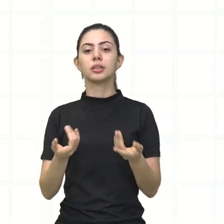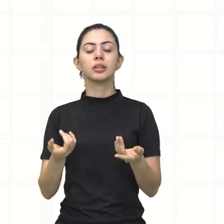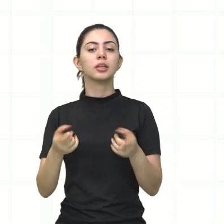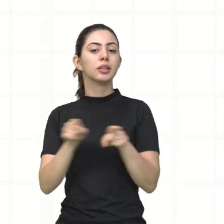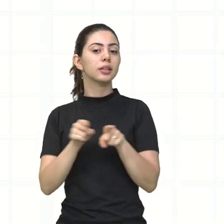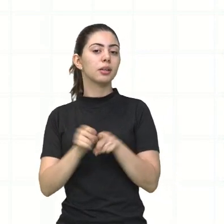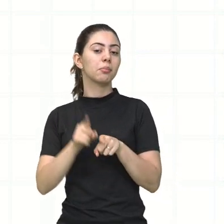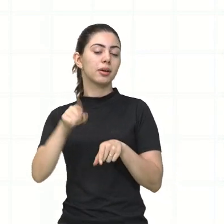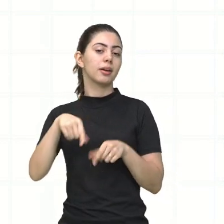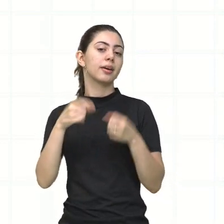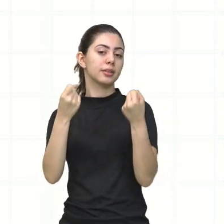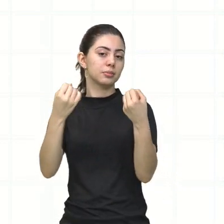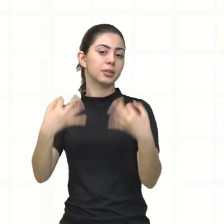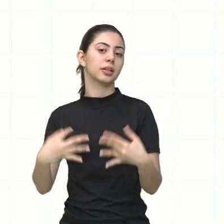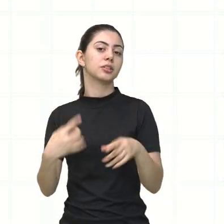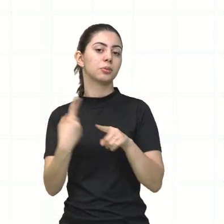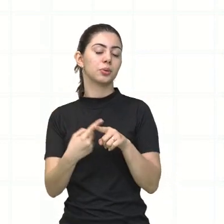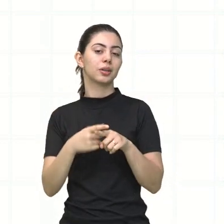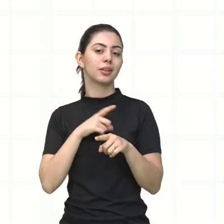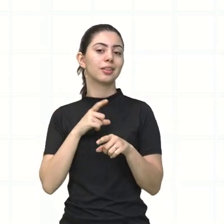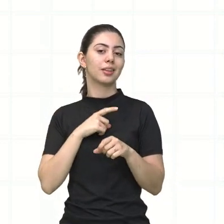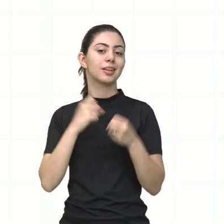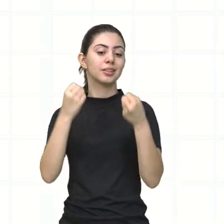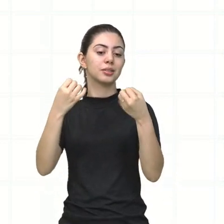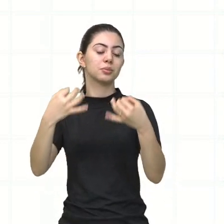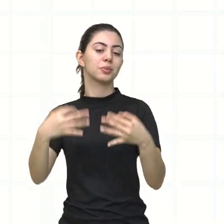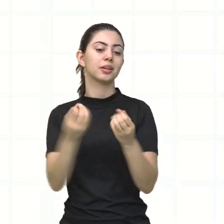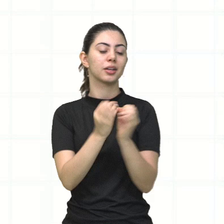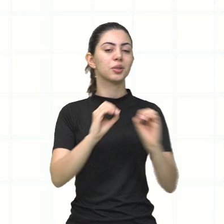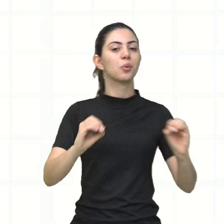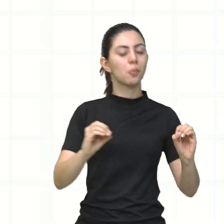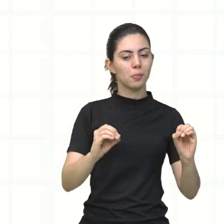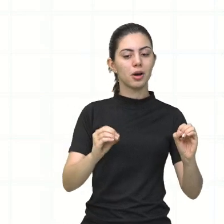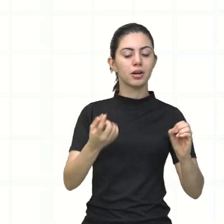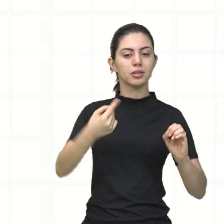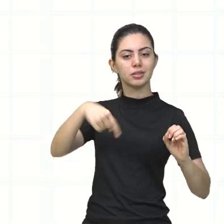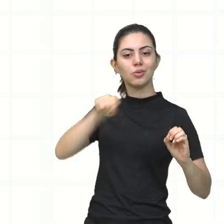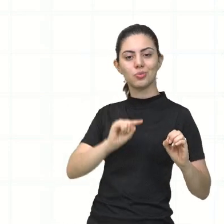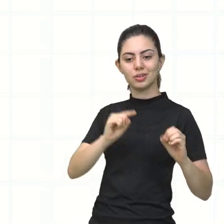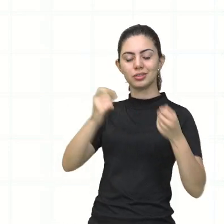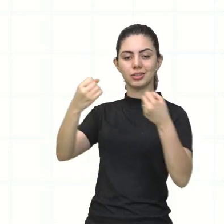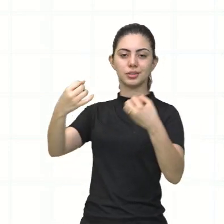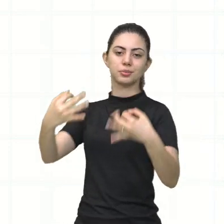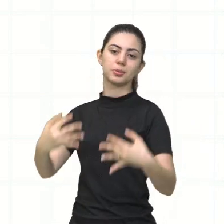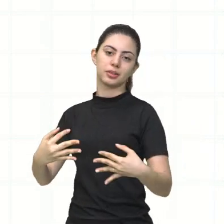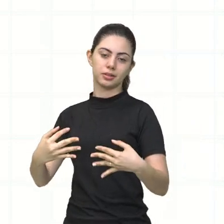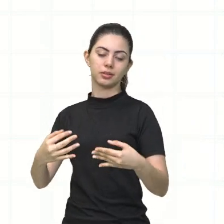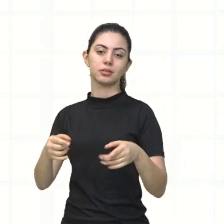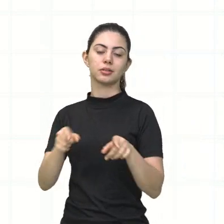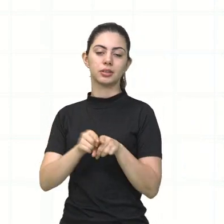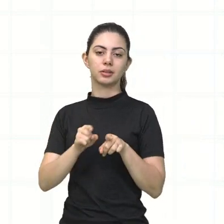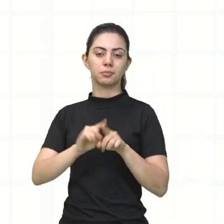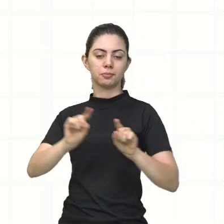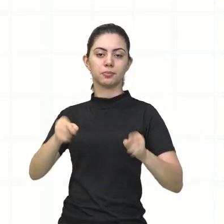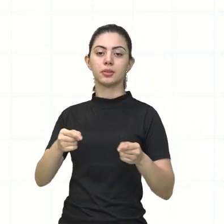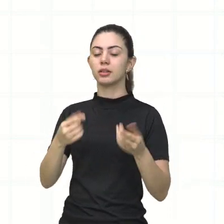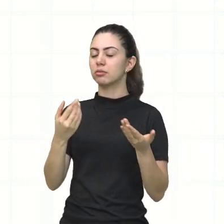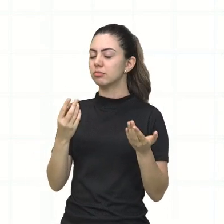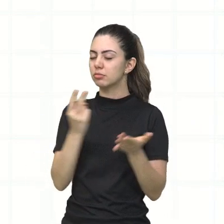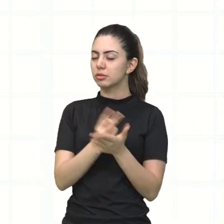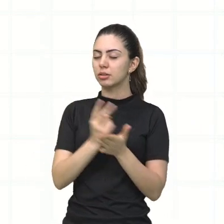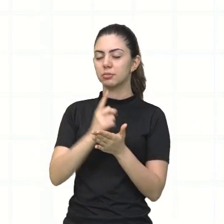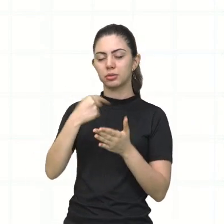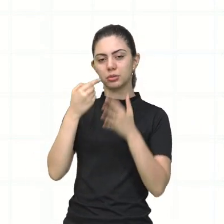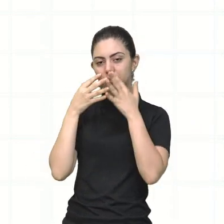é explicativa porque ela está explicando o termo anterior. É um caminho que a gente precisa sempre internalizar